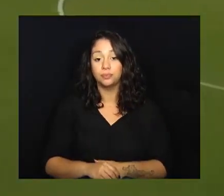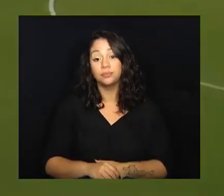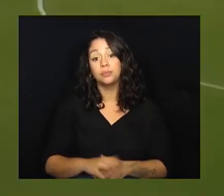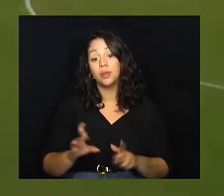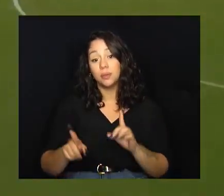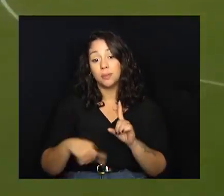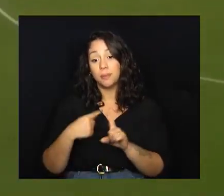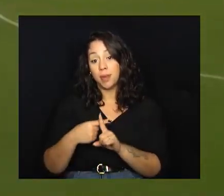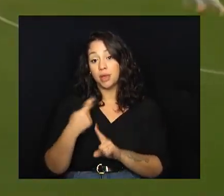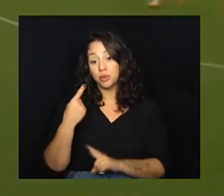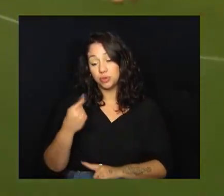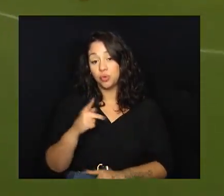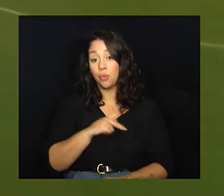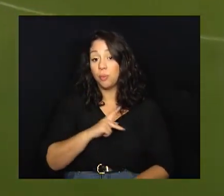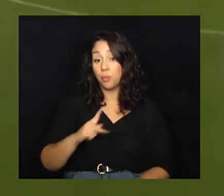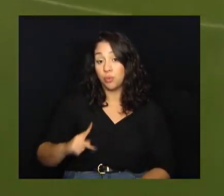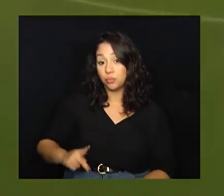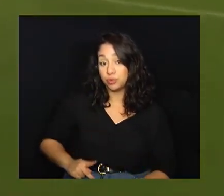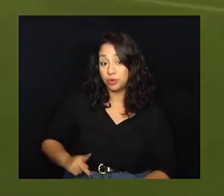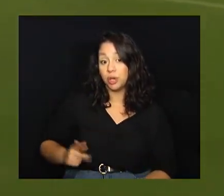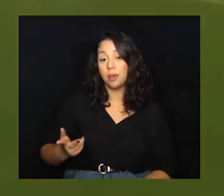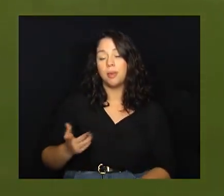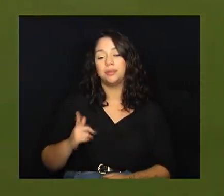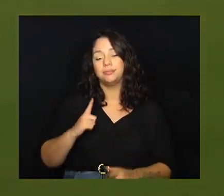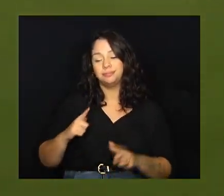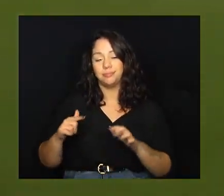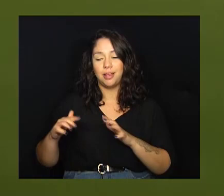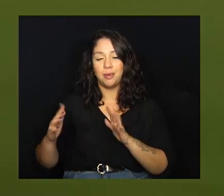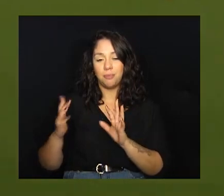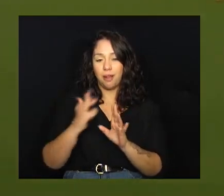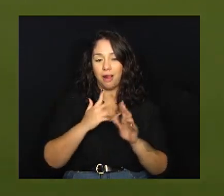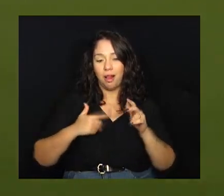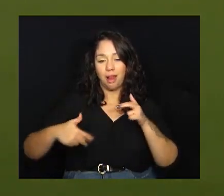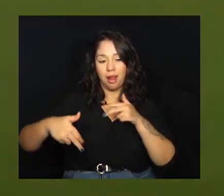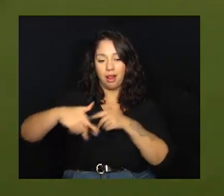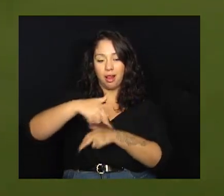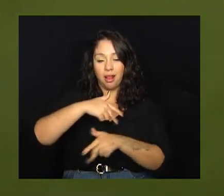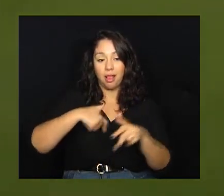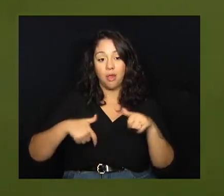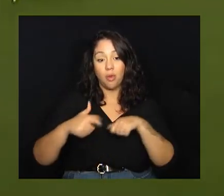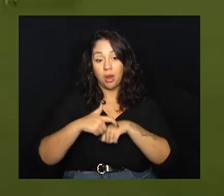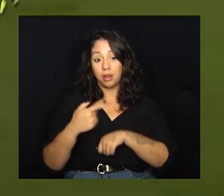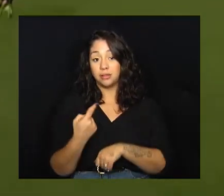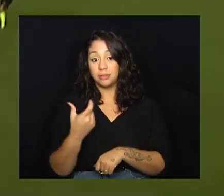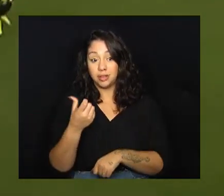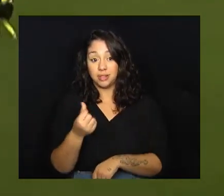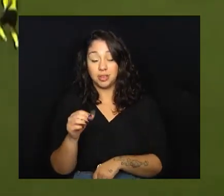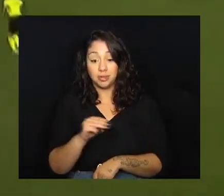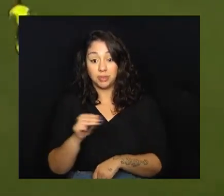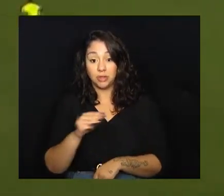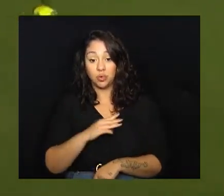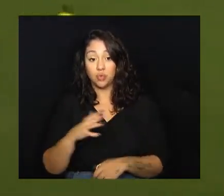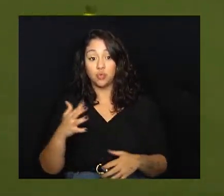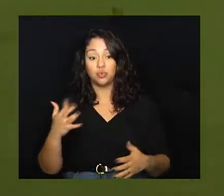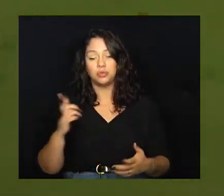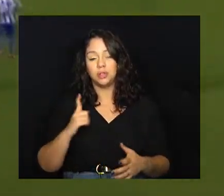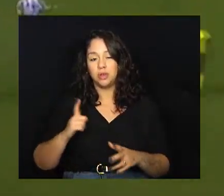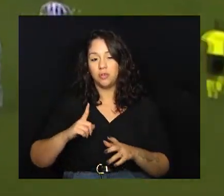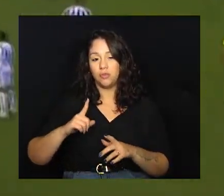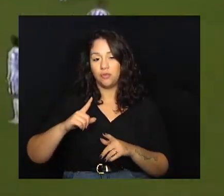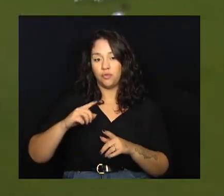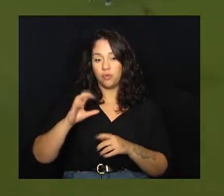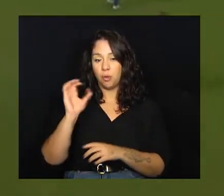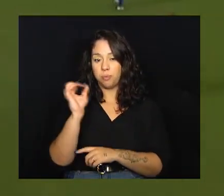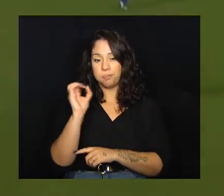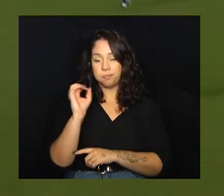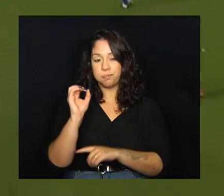mais a ponte tomou conta da partida aos 16 minutos a macaca rodou a bola até chegar em